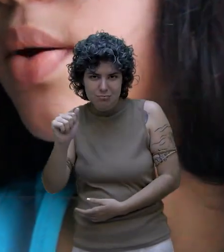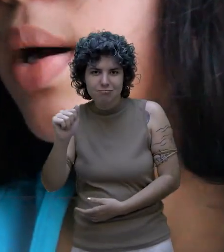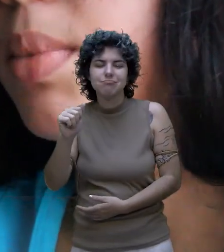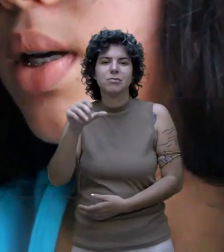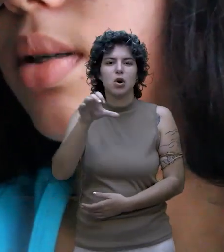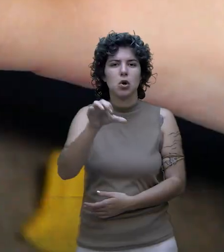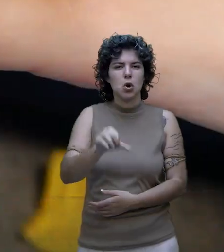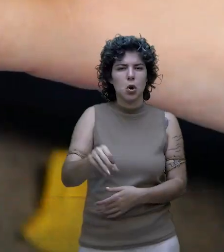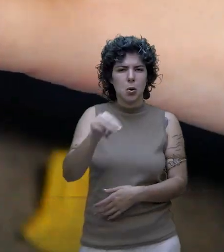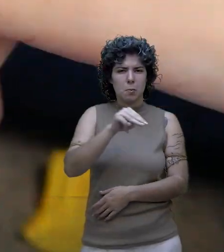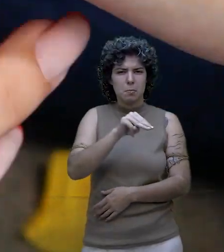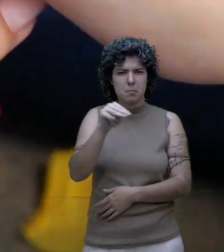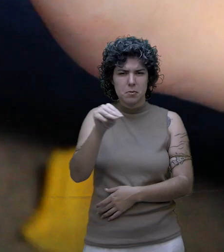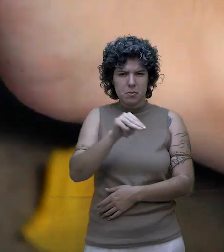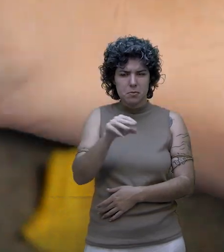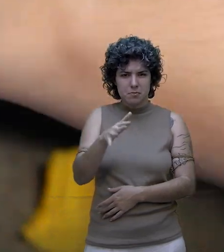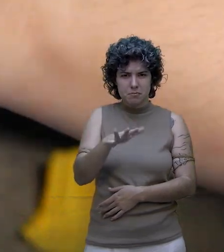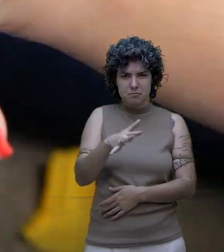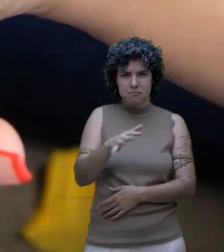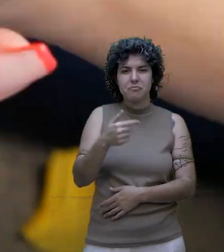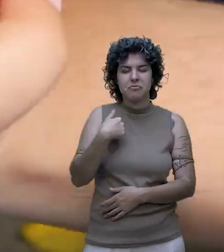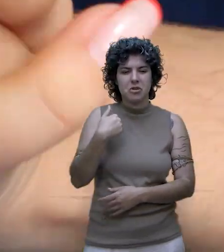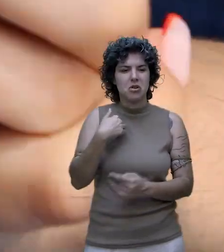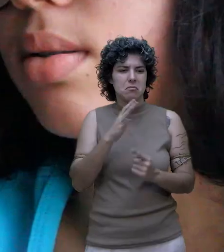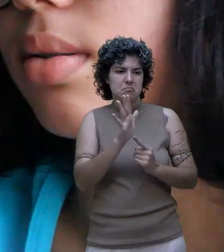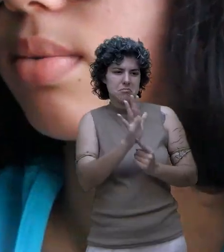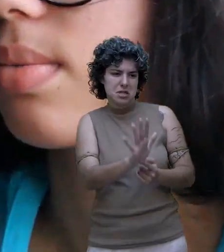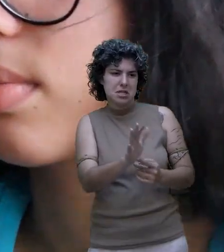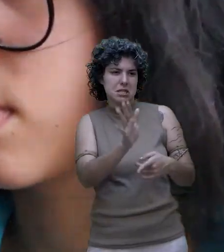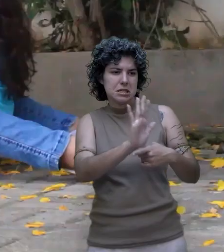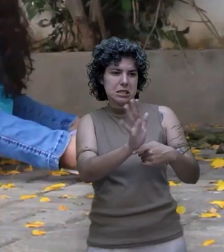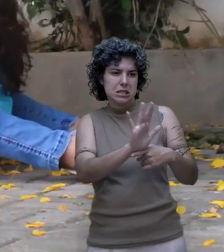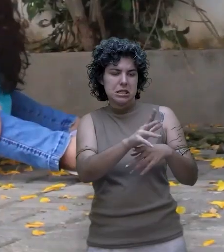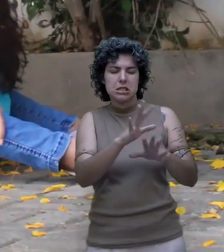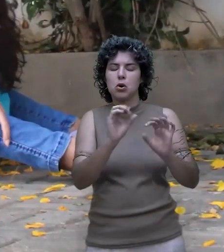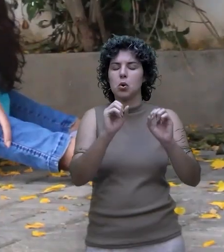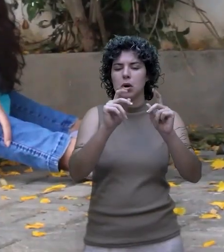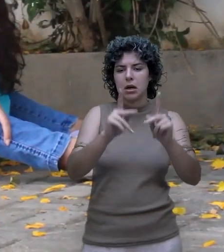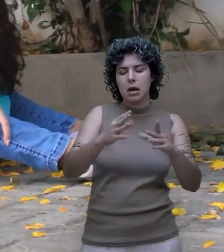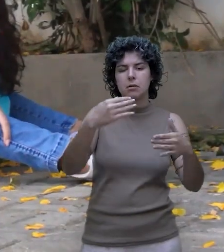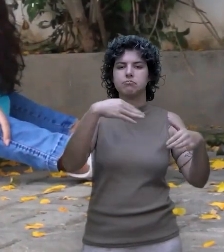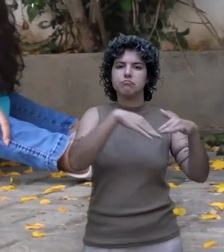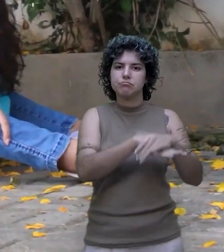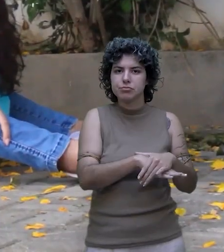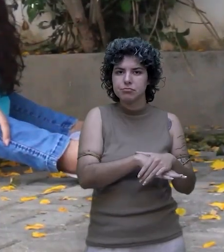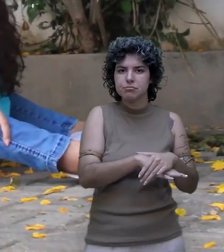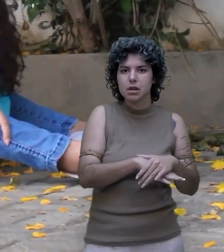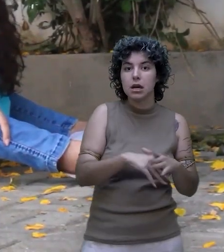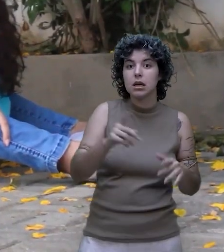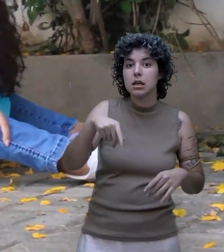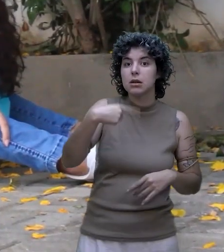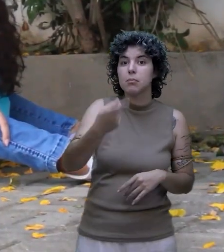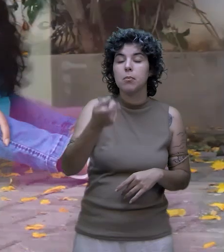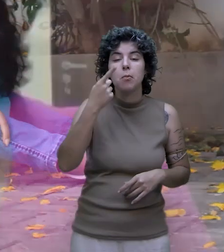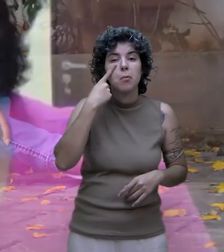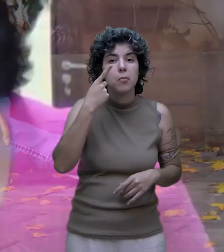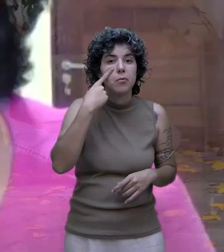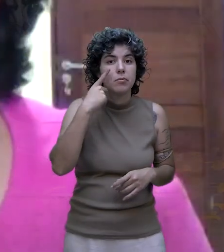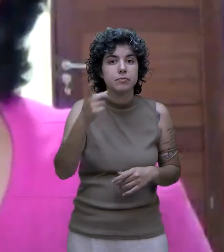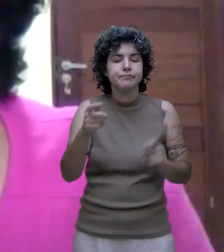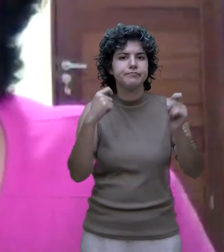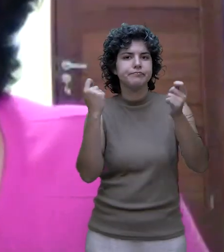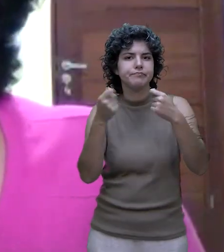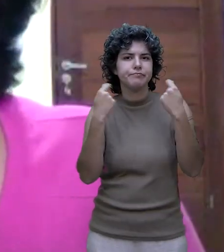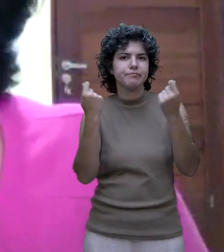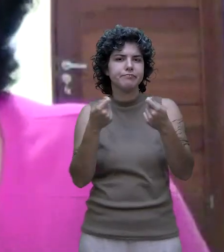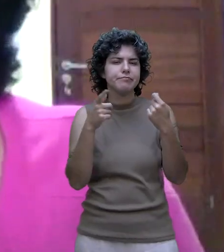E aí apresentei na cidade, ok, engavetei o filme. E aí eu comecei a ver alguns festivais que aceitava